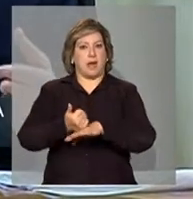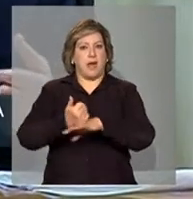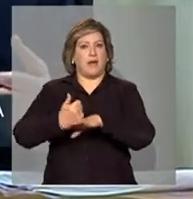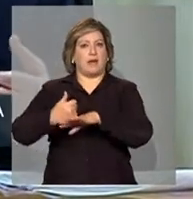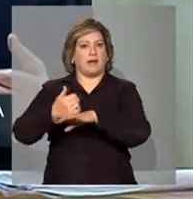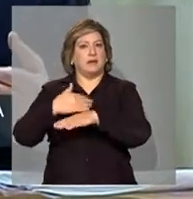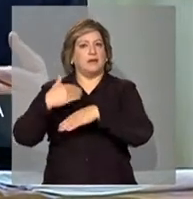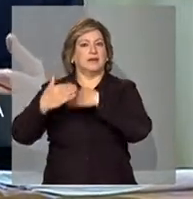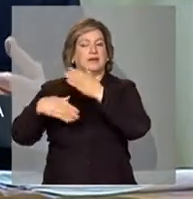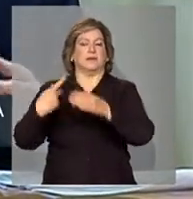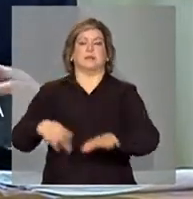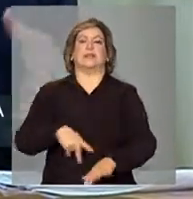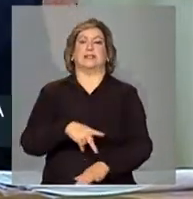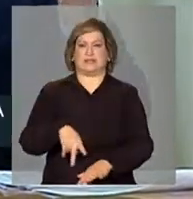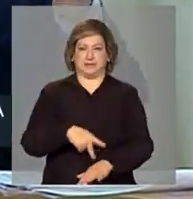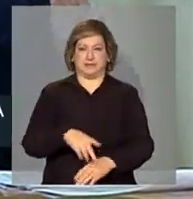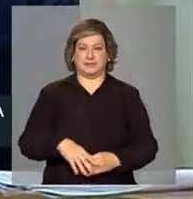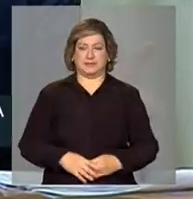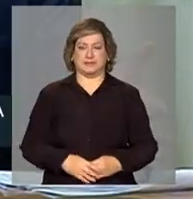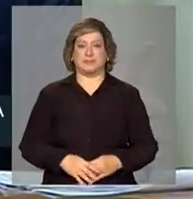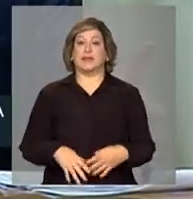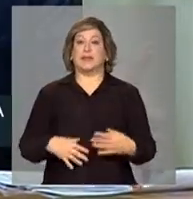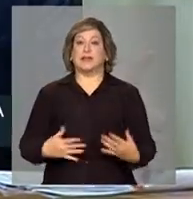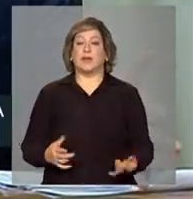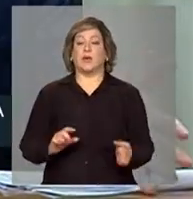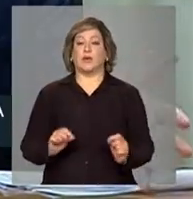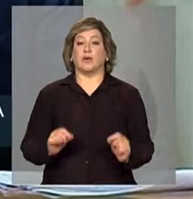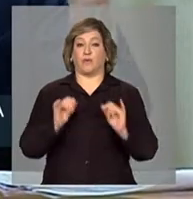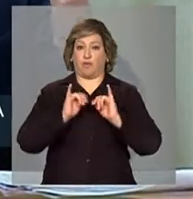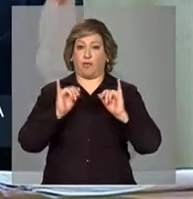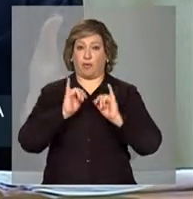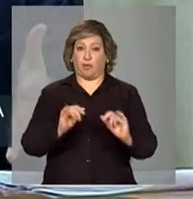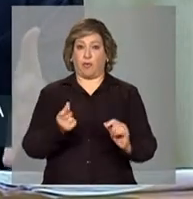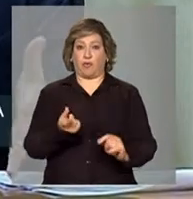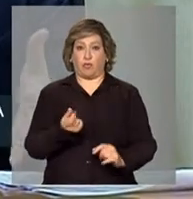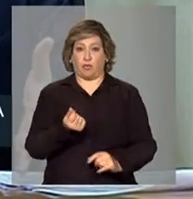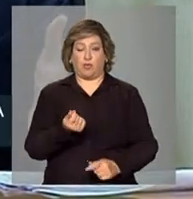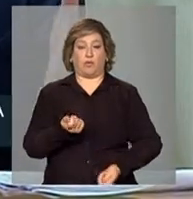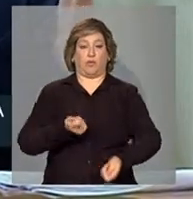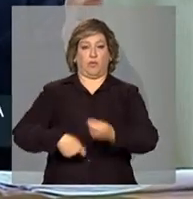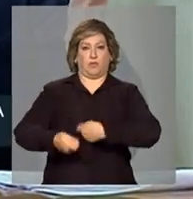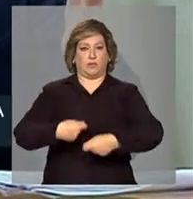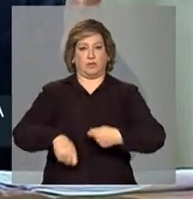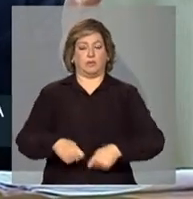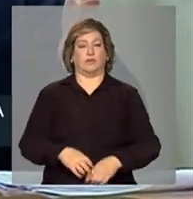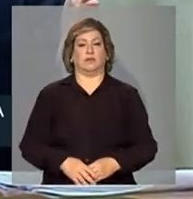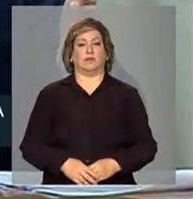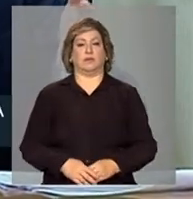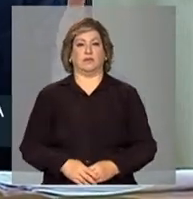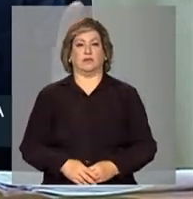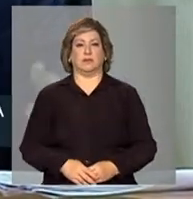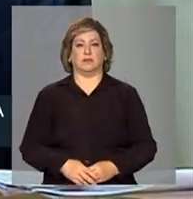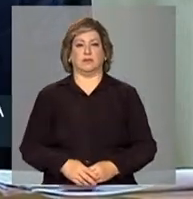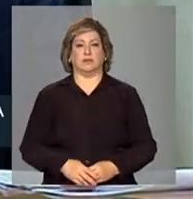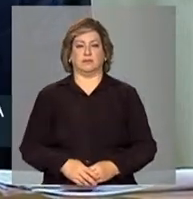estar melhorando o país então dados econômicos e dados financeiros e